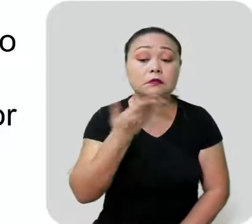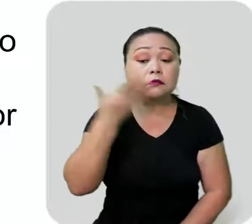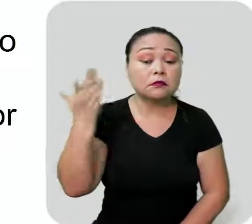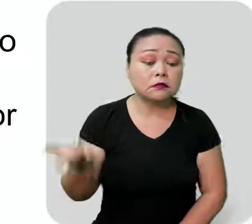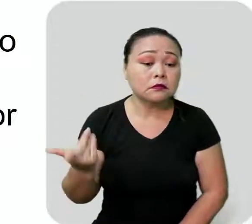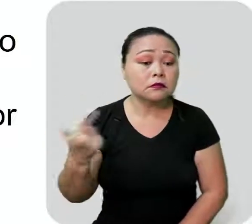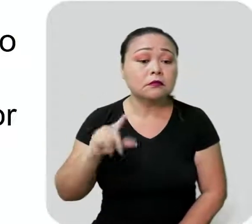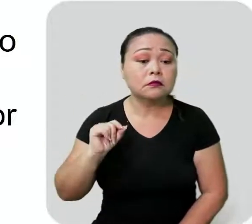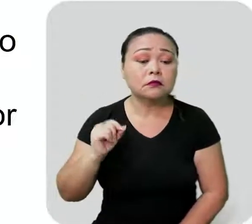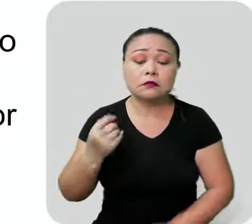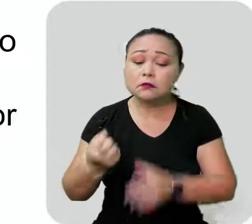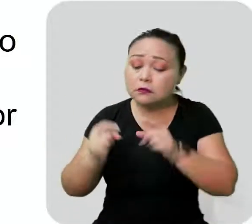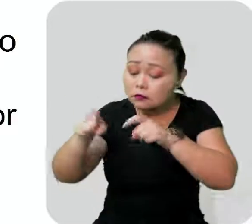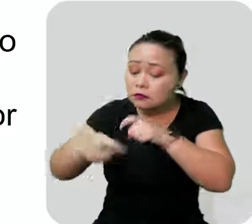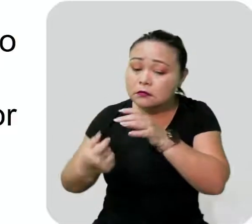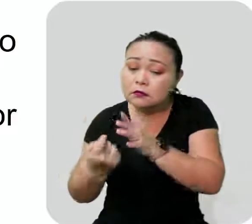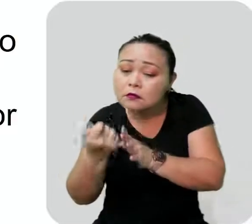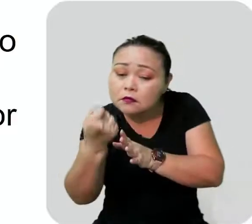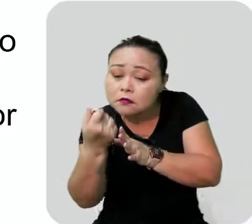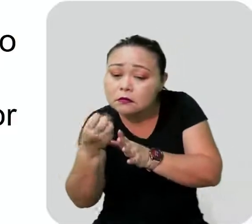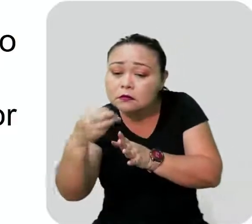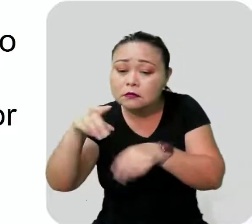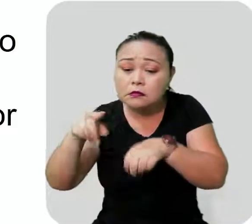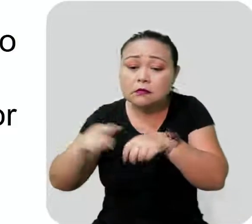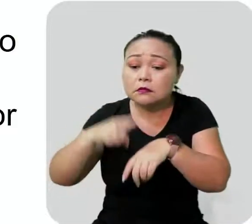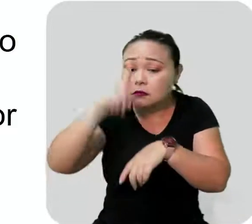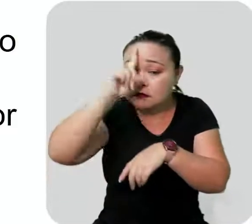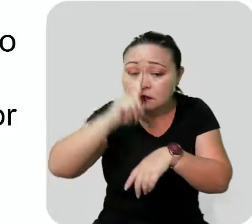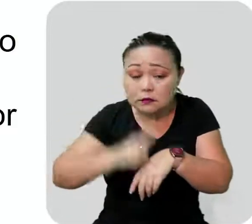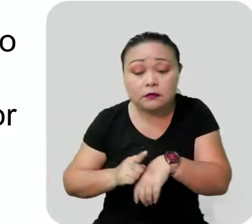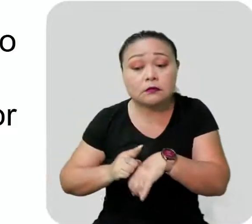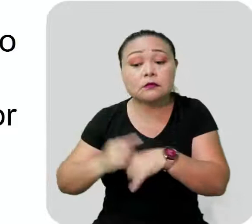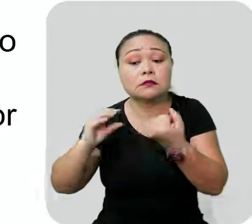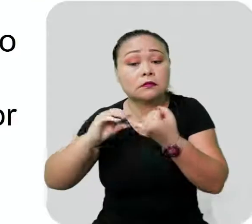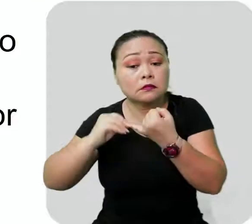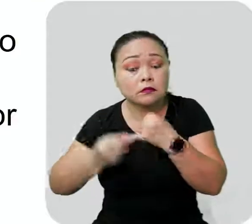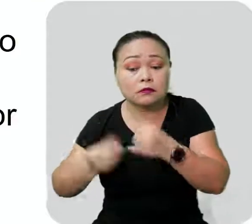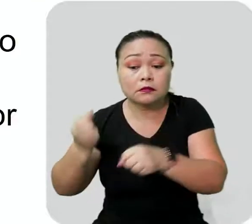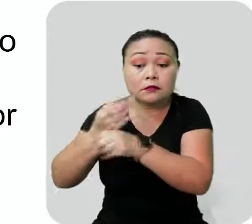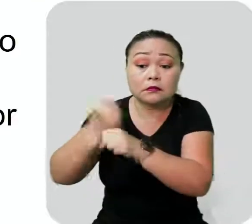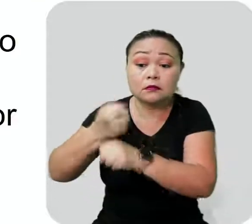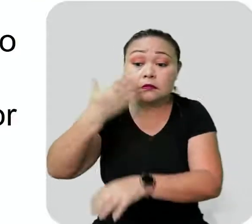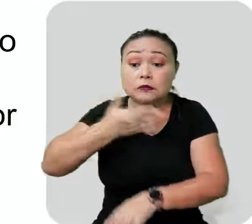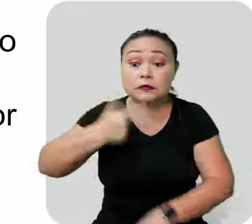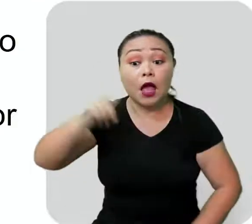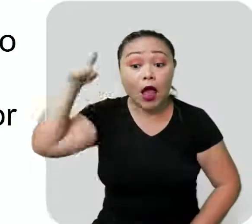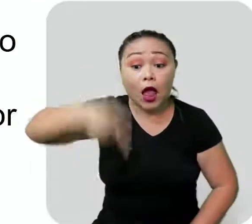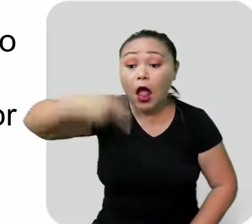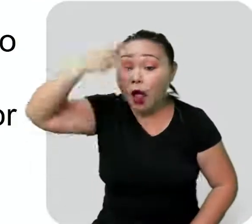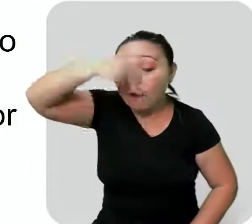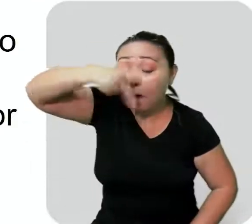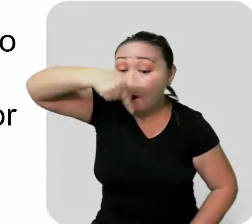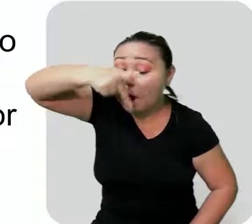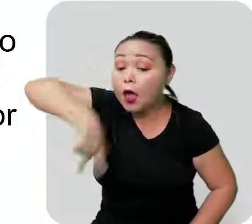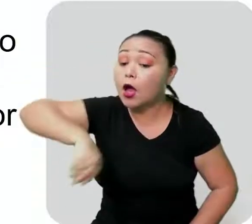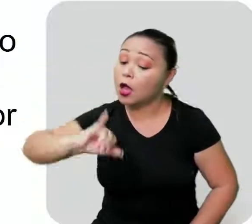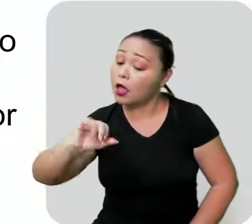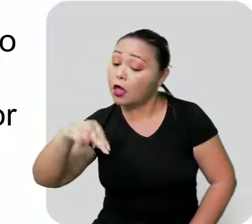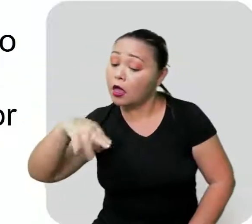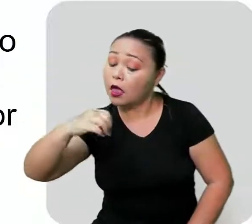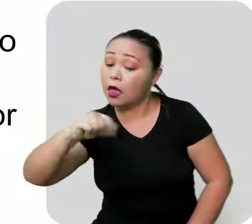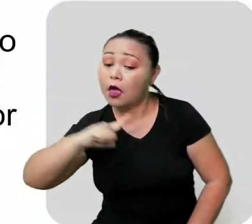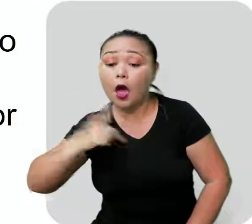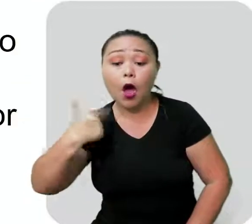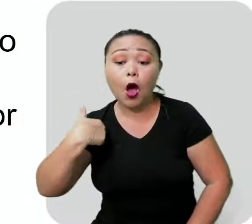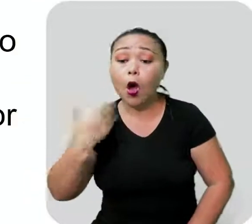então eles plantavam o milho o feijão e a batata doce cara aqui no Peru um exemplo se